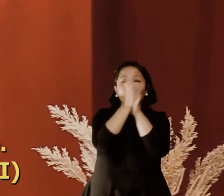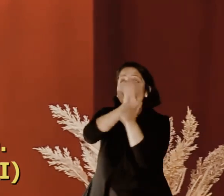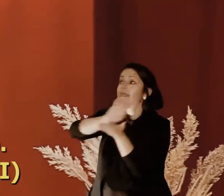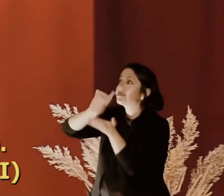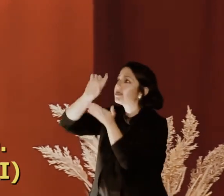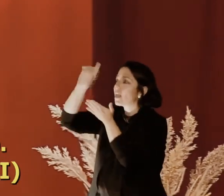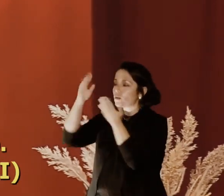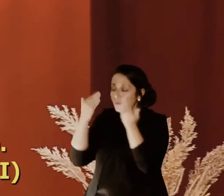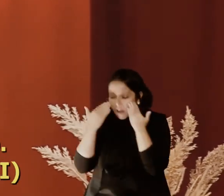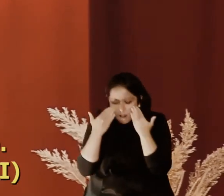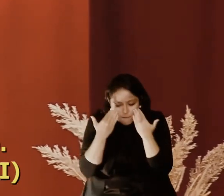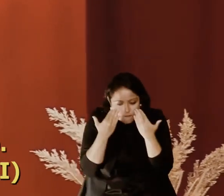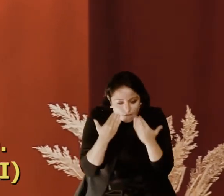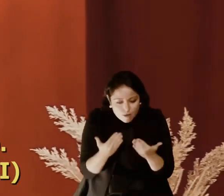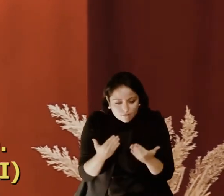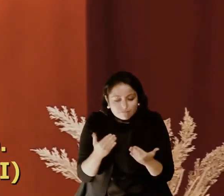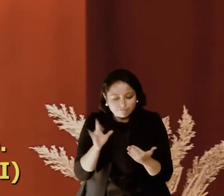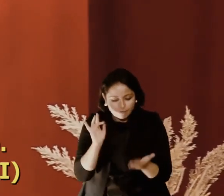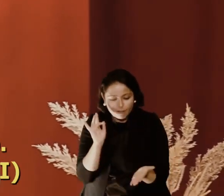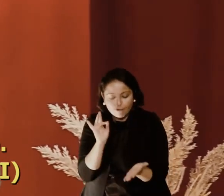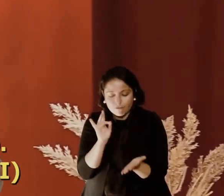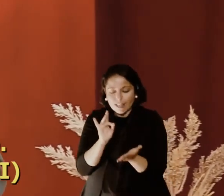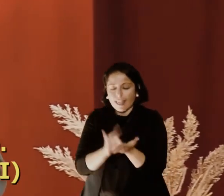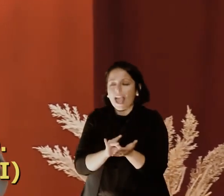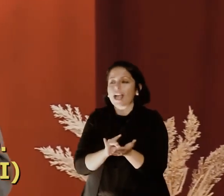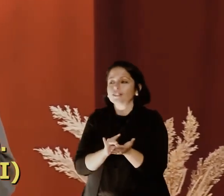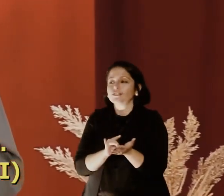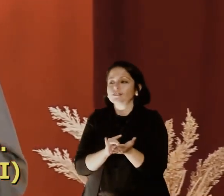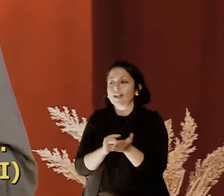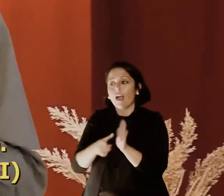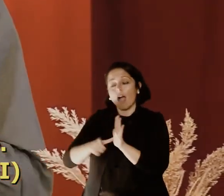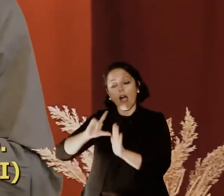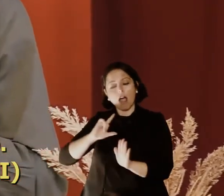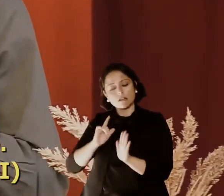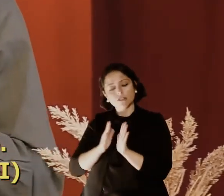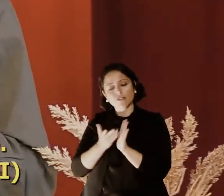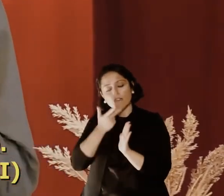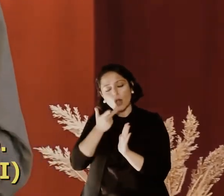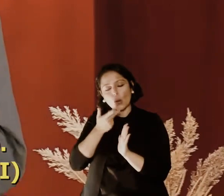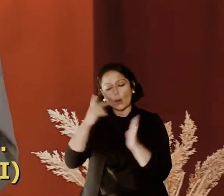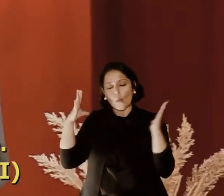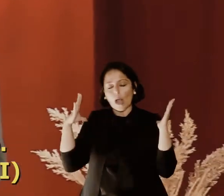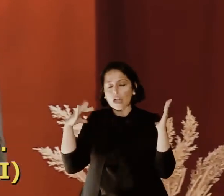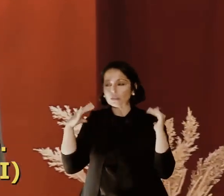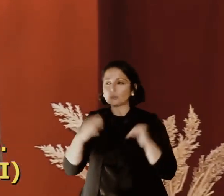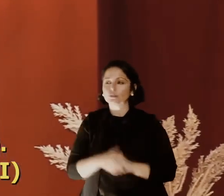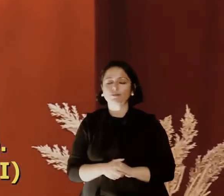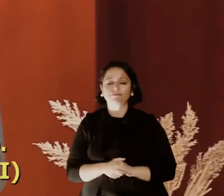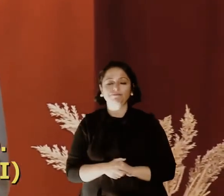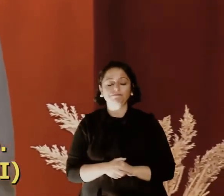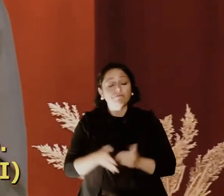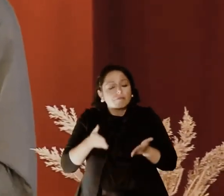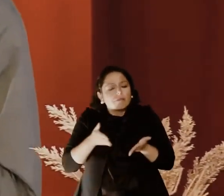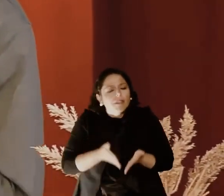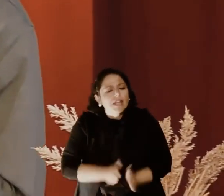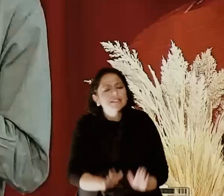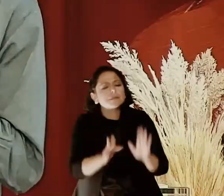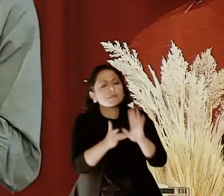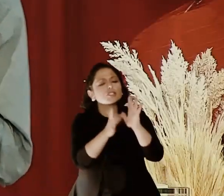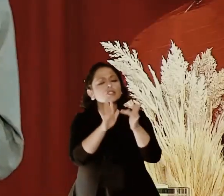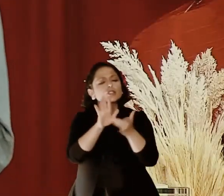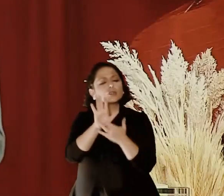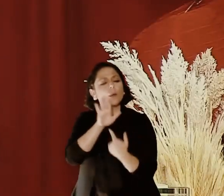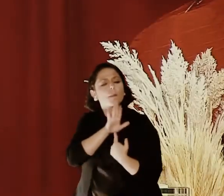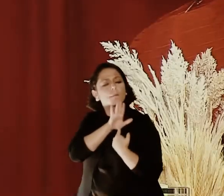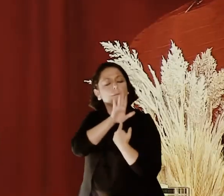que tinham visto e ouvido, como lhes fora dito. O nascimento de Jesus representa o cumprimento da